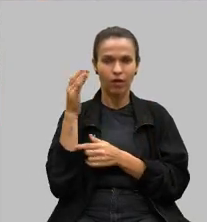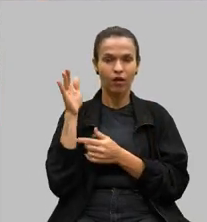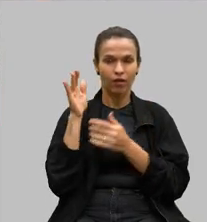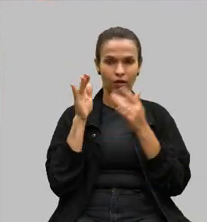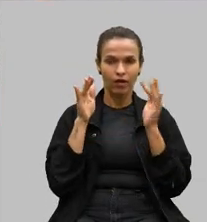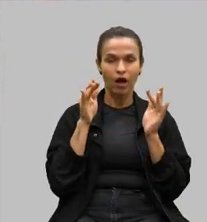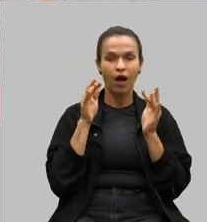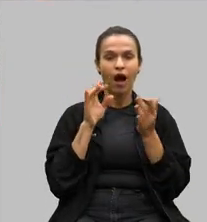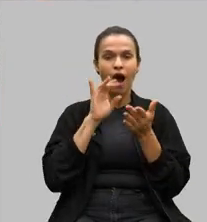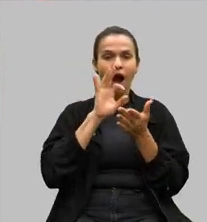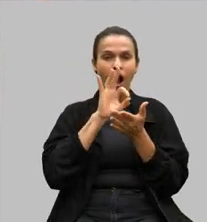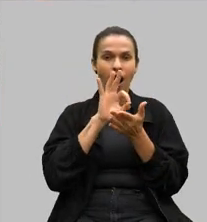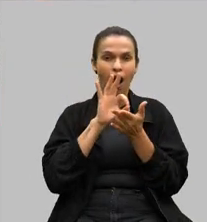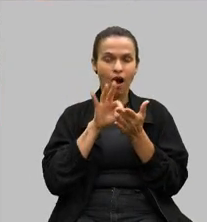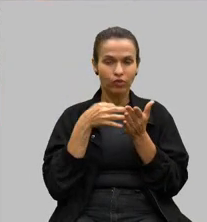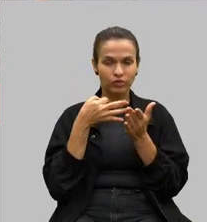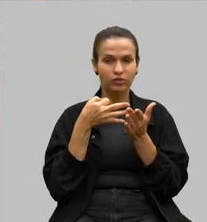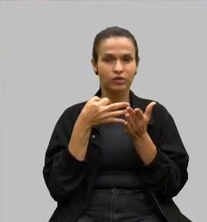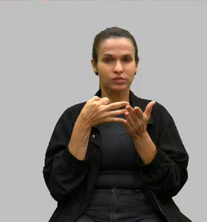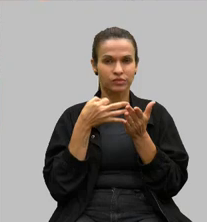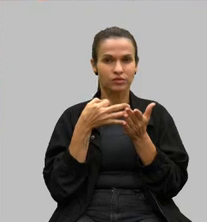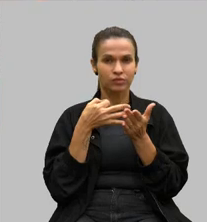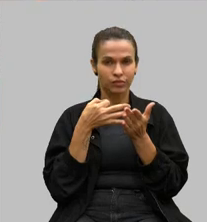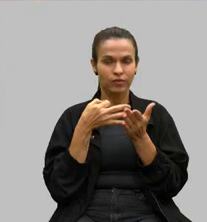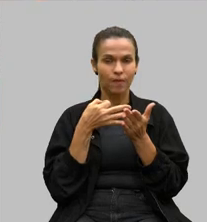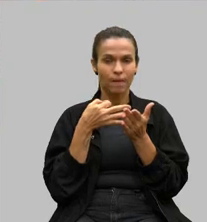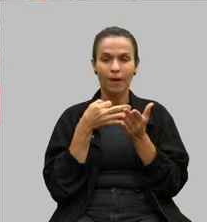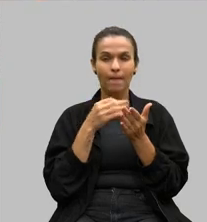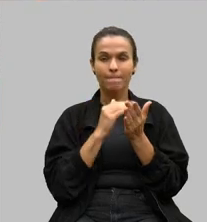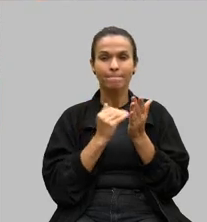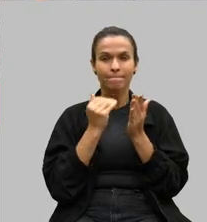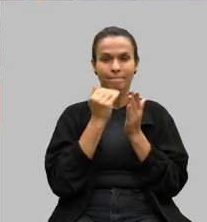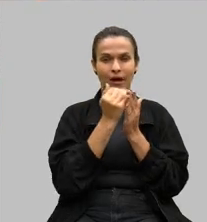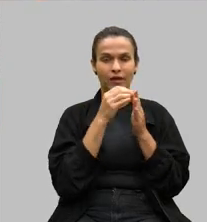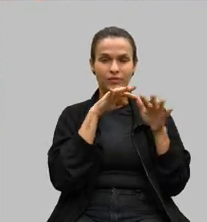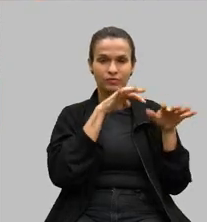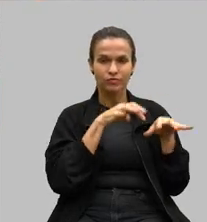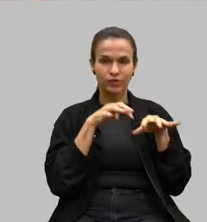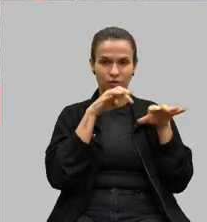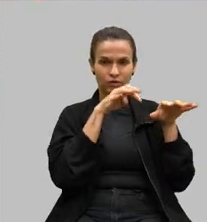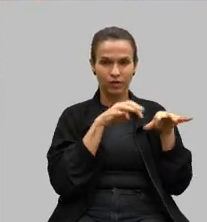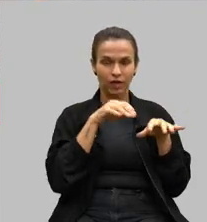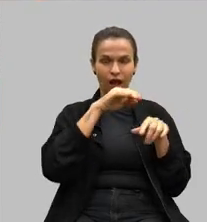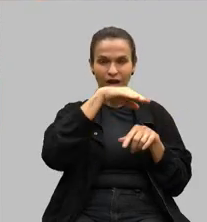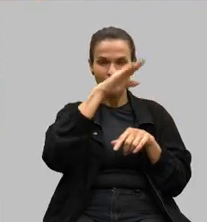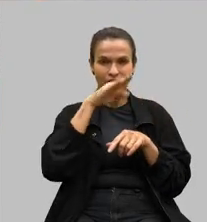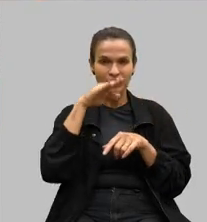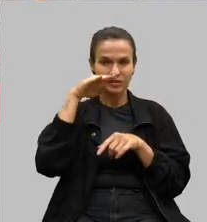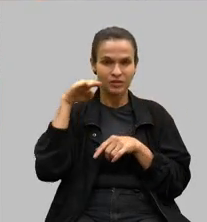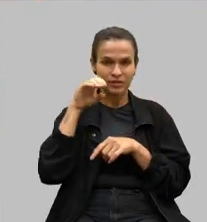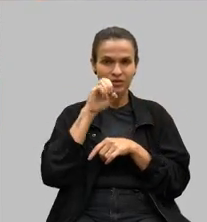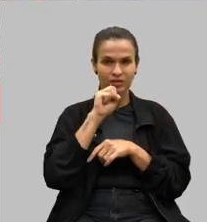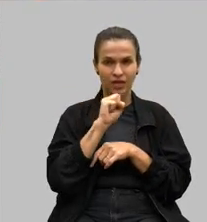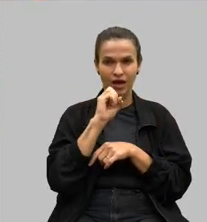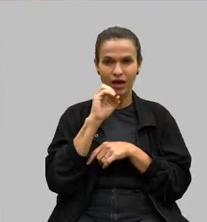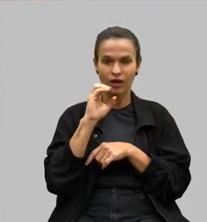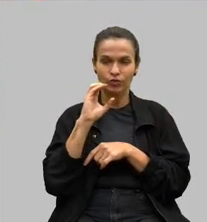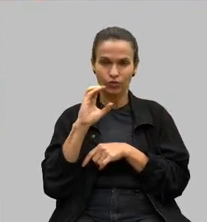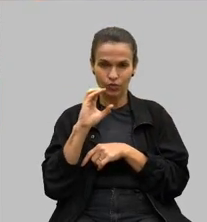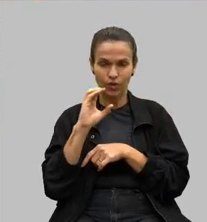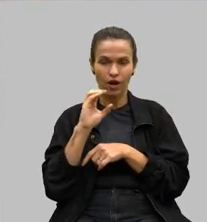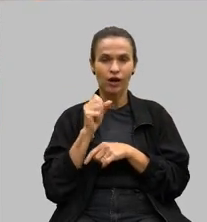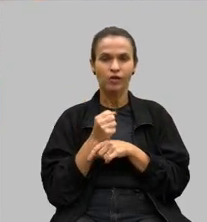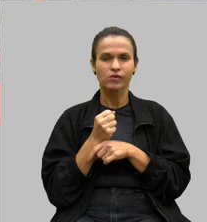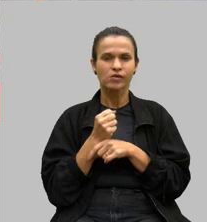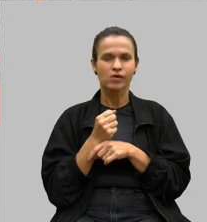autorização para mais mineração na Serra do Curral e eu me lembrava então da primeira vez que eu